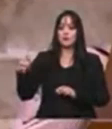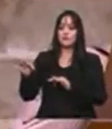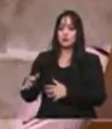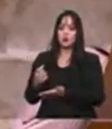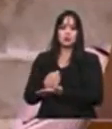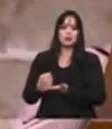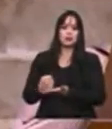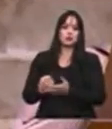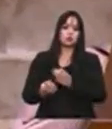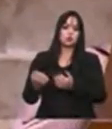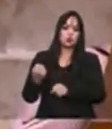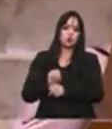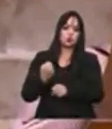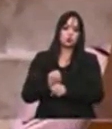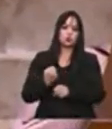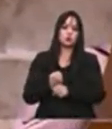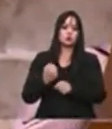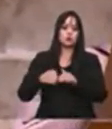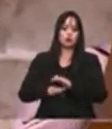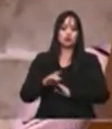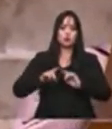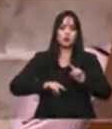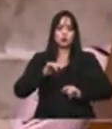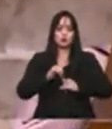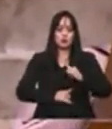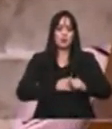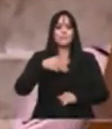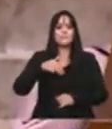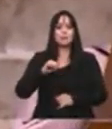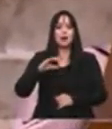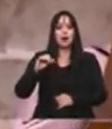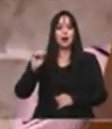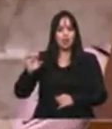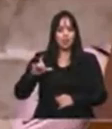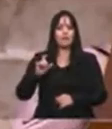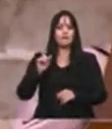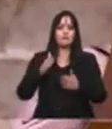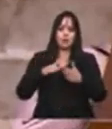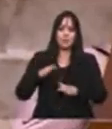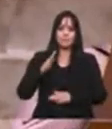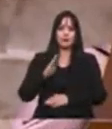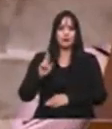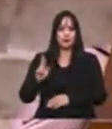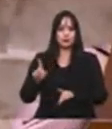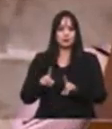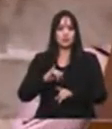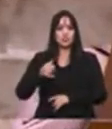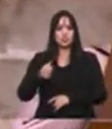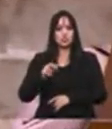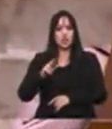quanto ao contrato de construção de leasing de um armazém de produtos químicos em Macaé, que seria firmado entre a BR e